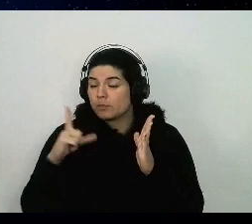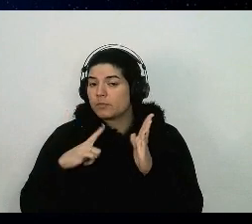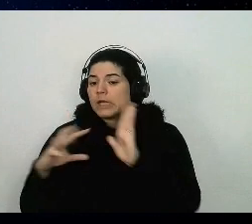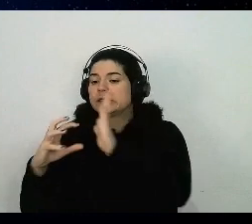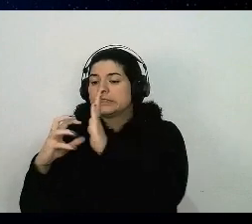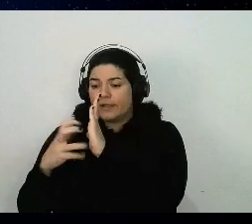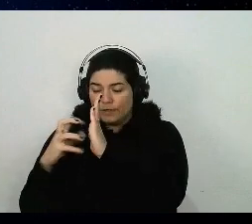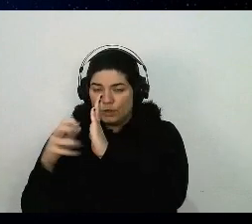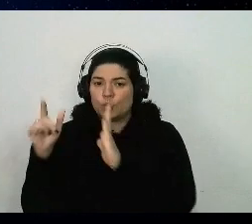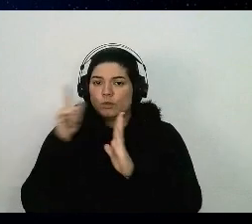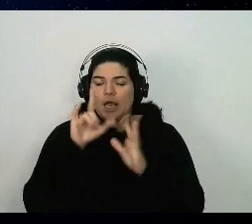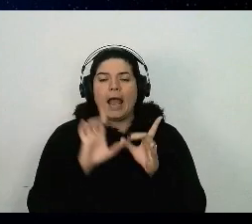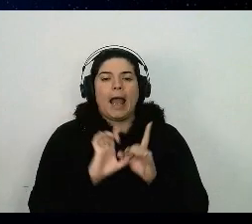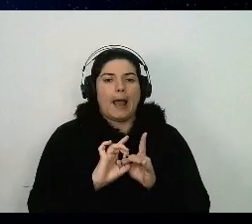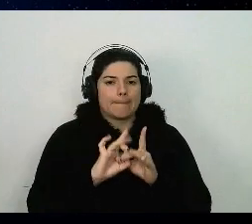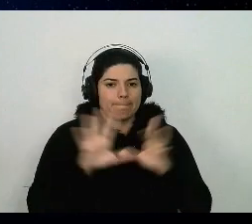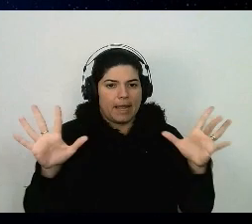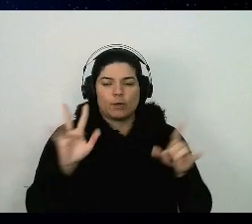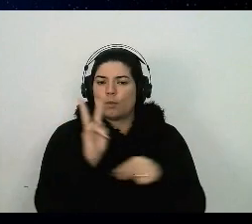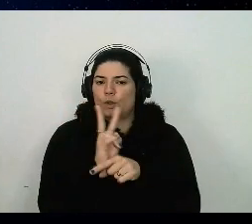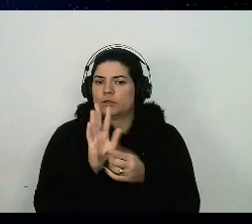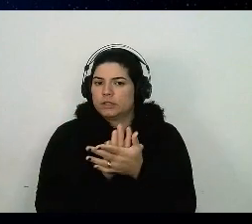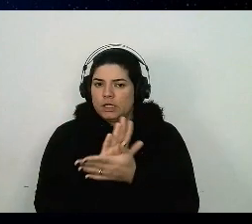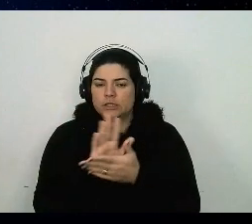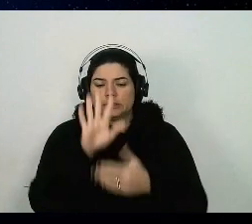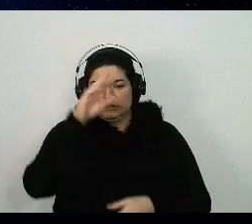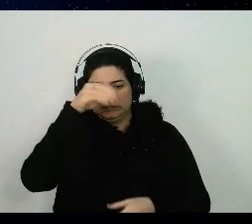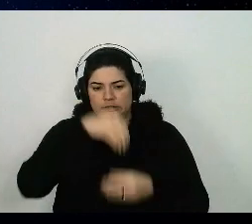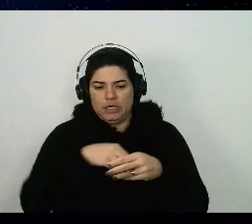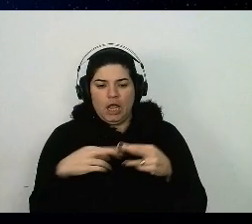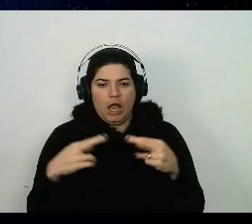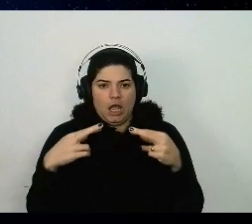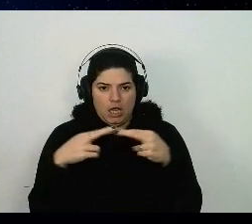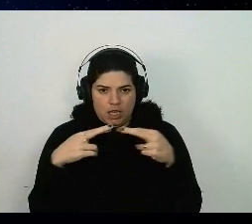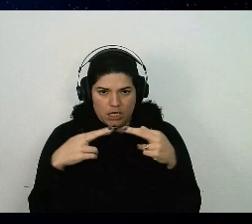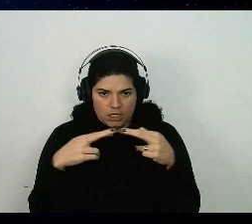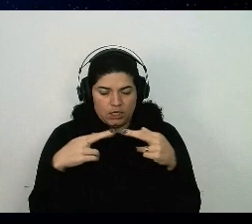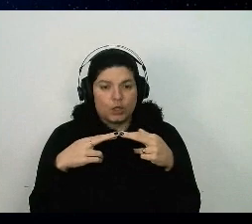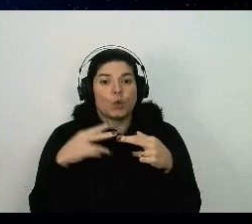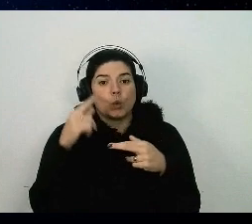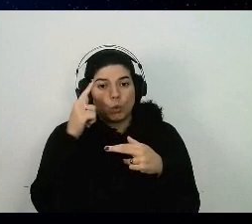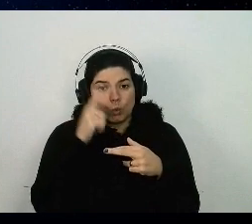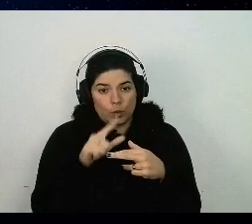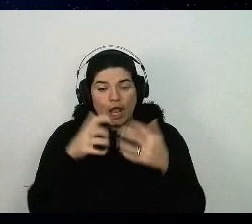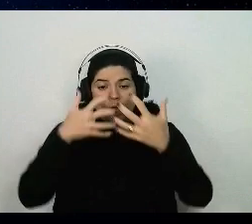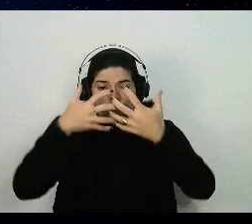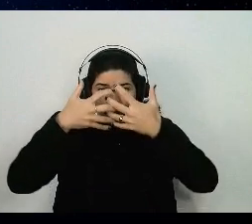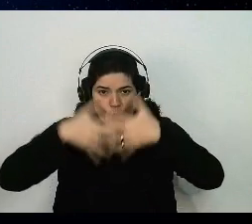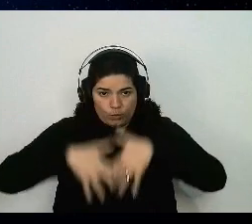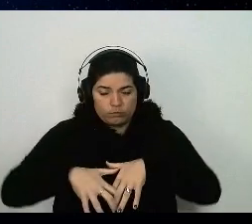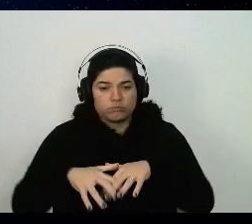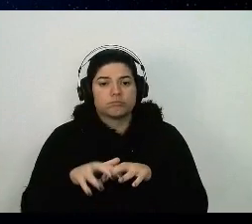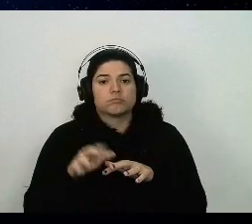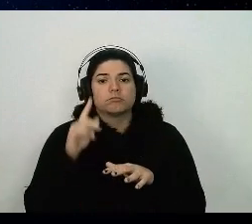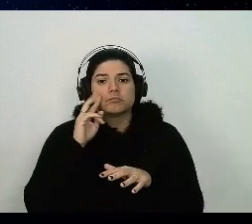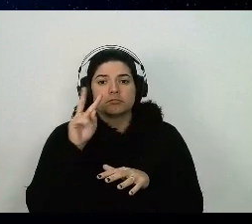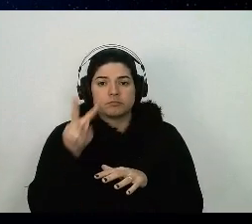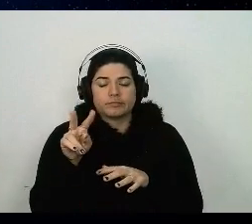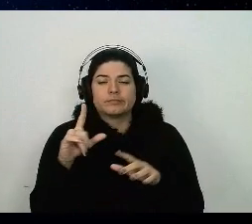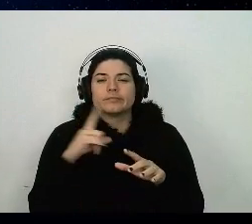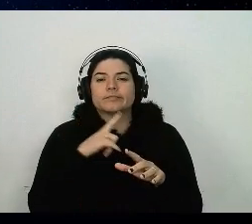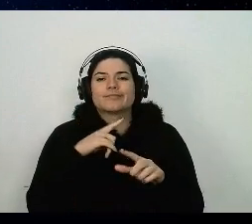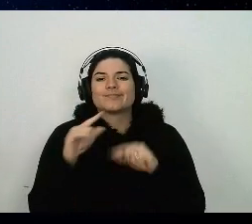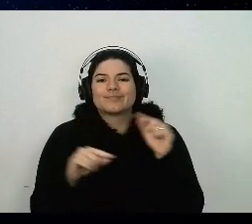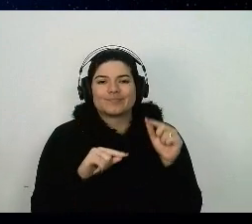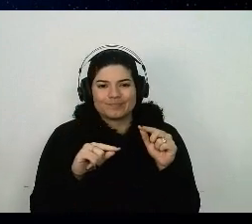aberto, sem proteções, etc., na rede interna, execute esse comando, né? Eu coloquei aqui em negrito o comando que eu quero